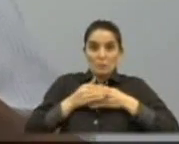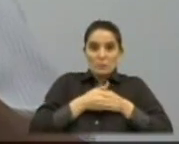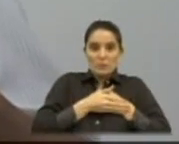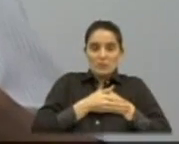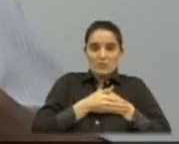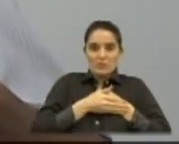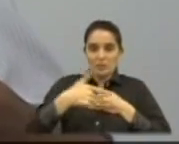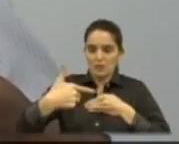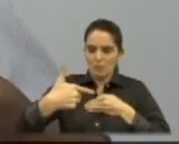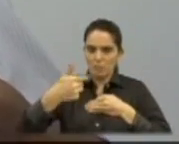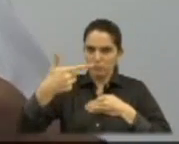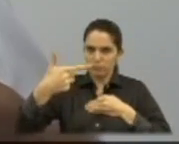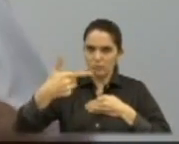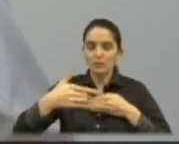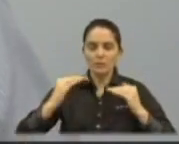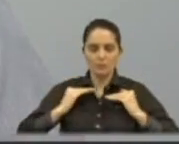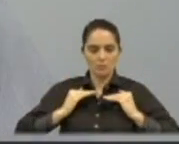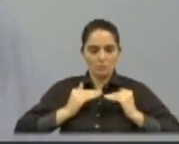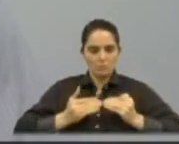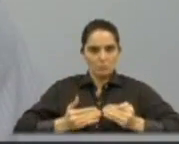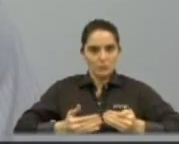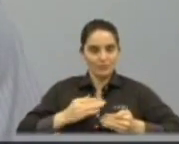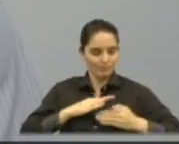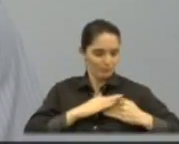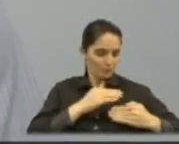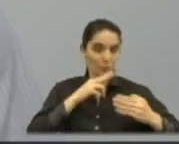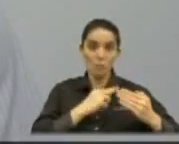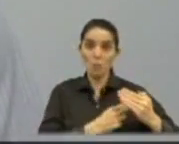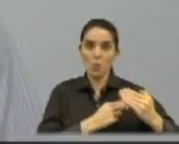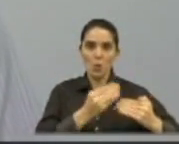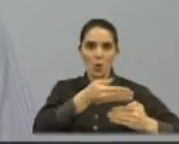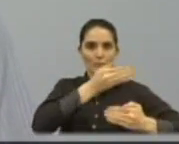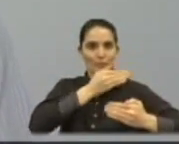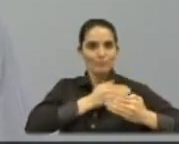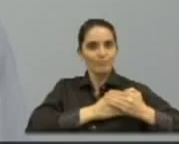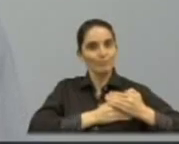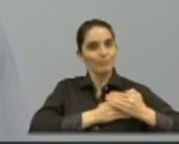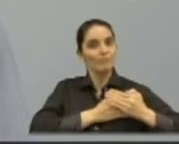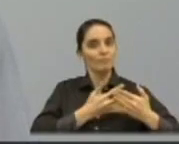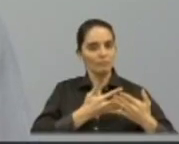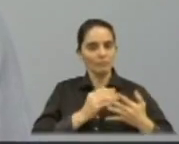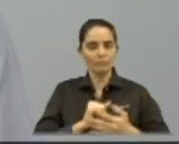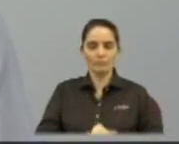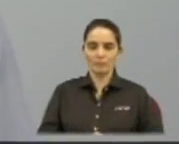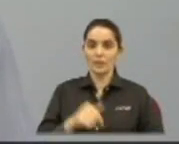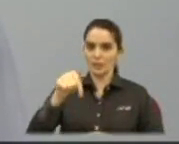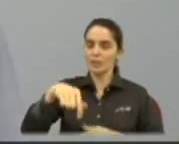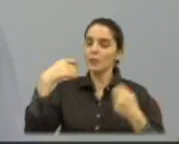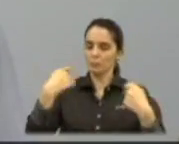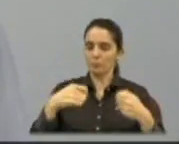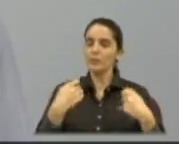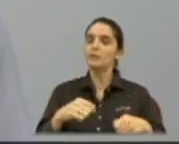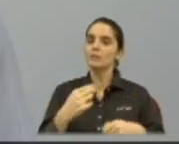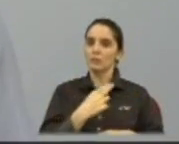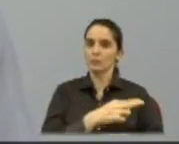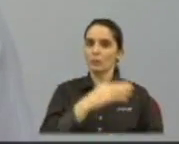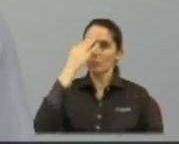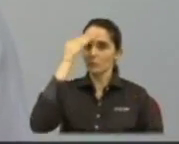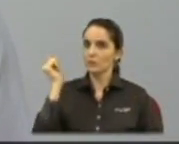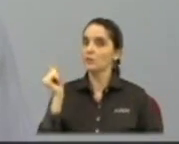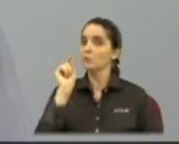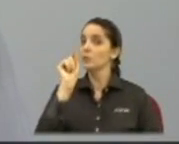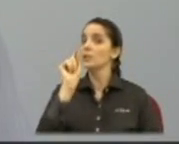o nome estava embaixo do colete. Então, quando estiver aqui dentro, a gente quer saber também quem são os guardas municipais e